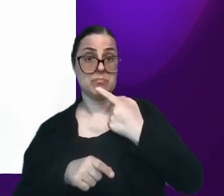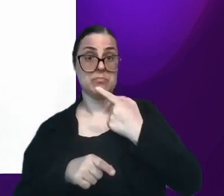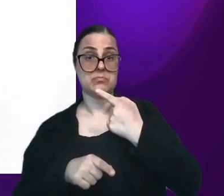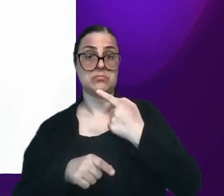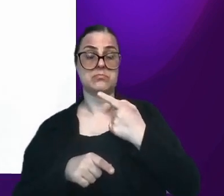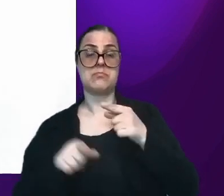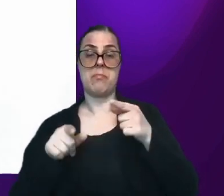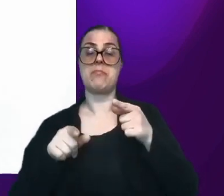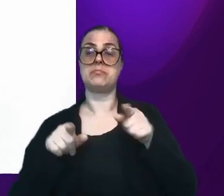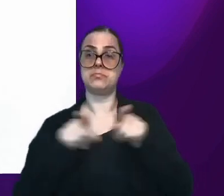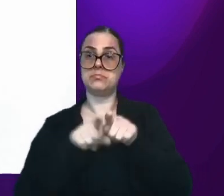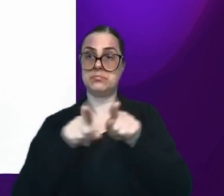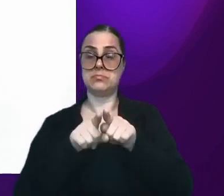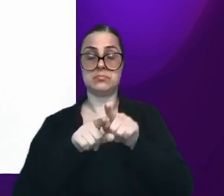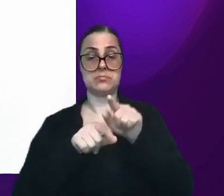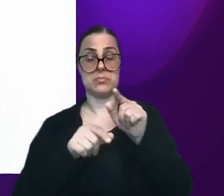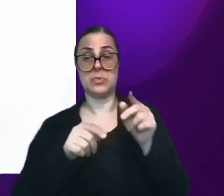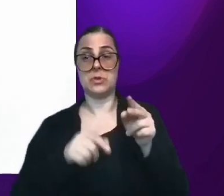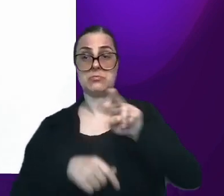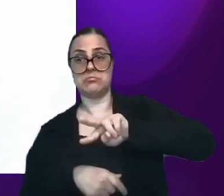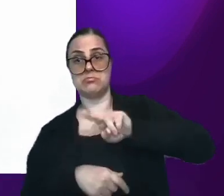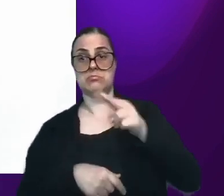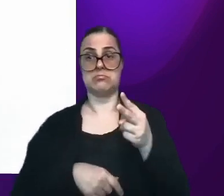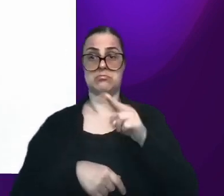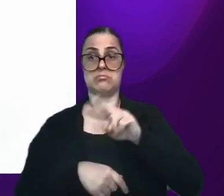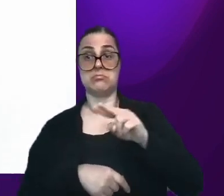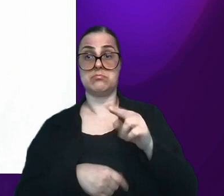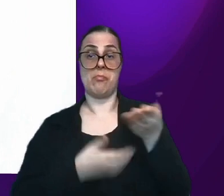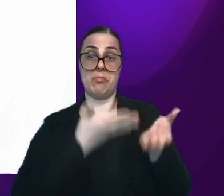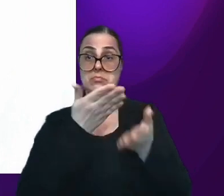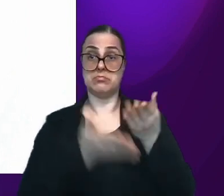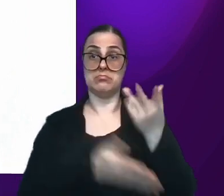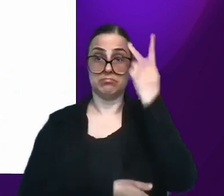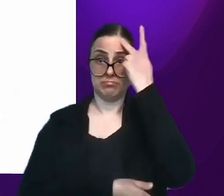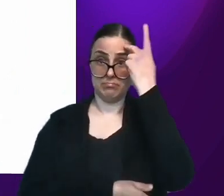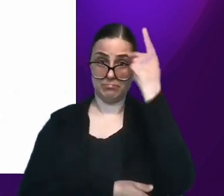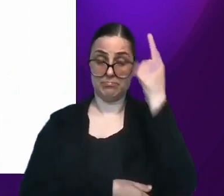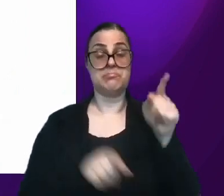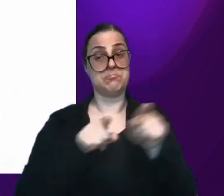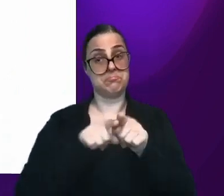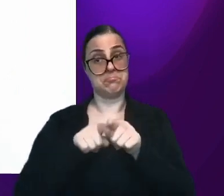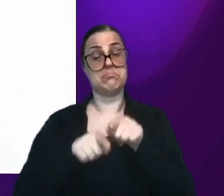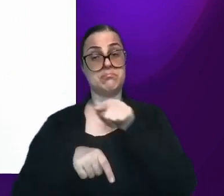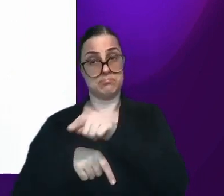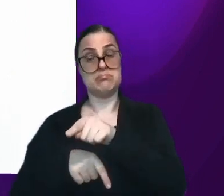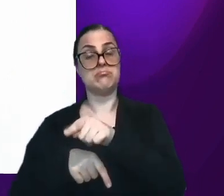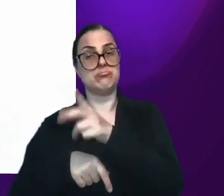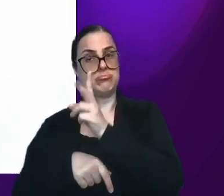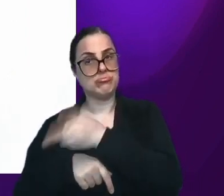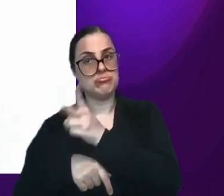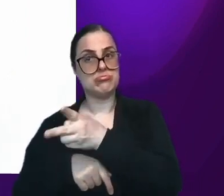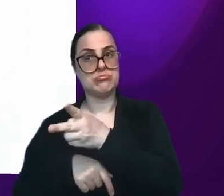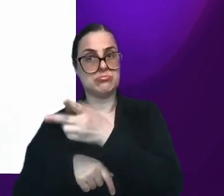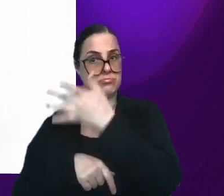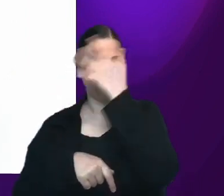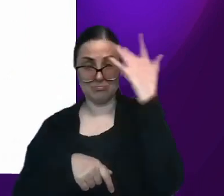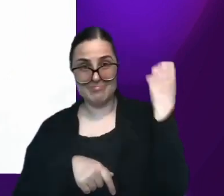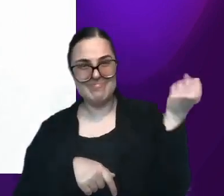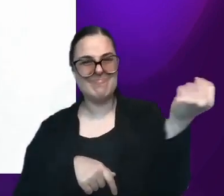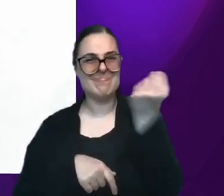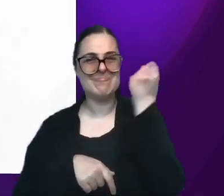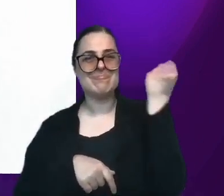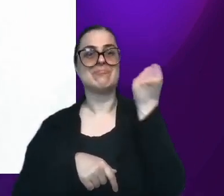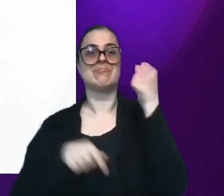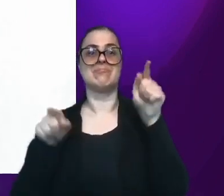terapia contínua. E a terapia contínua estaria reservada para aqueles pacientes mais graves, com mais vasopressores, que não